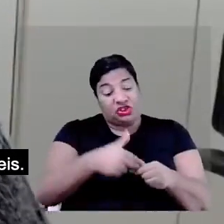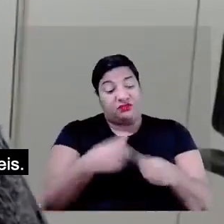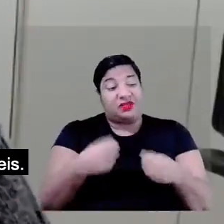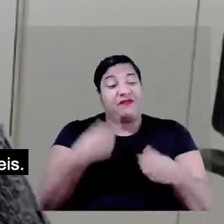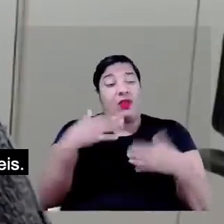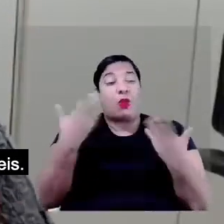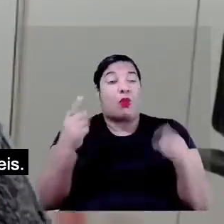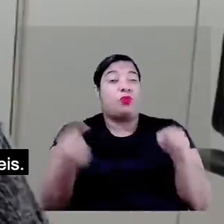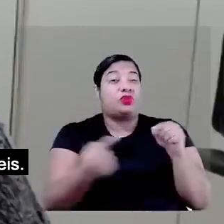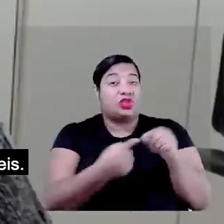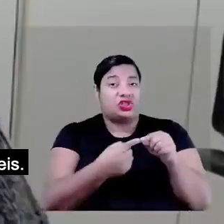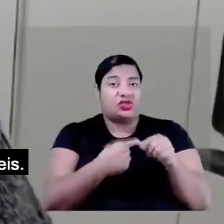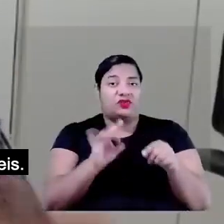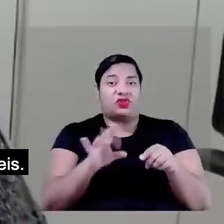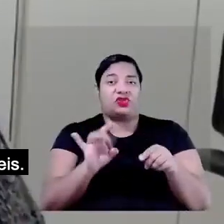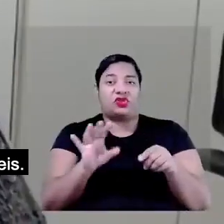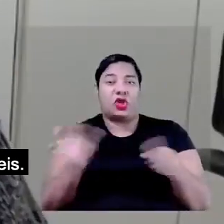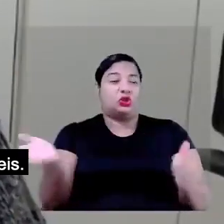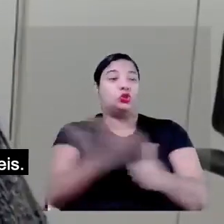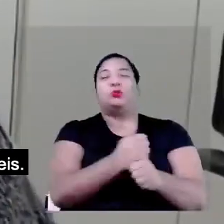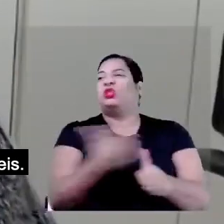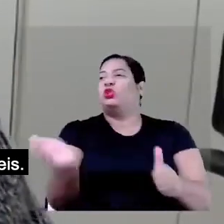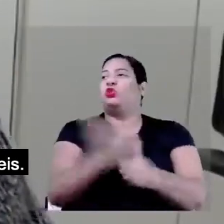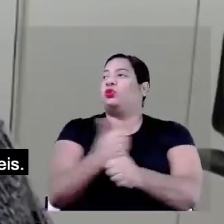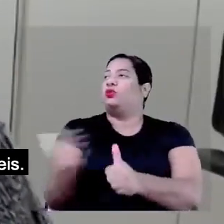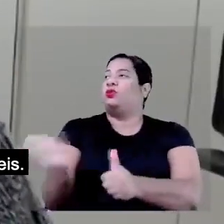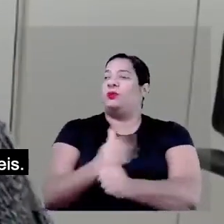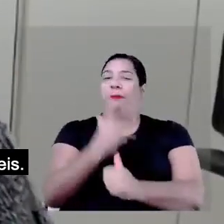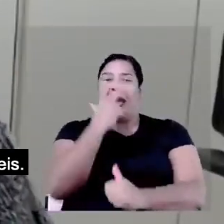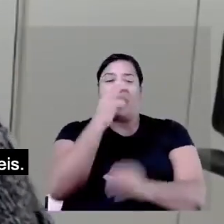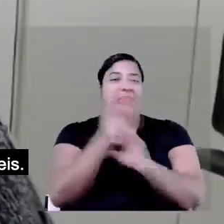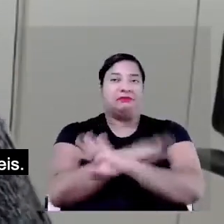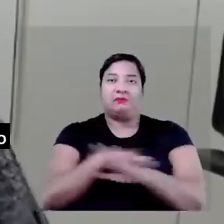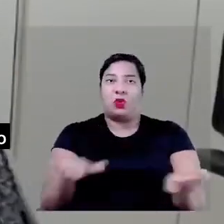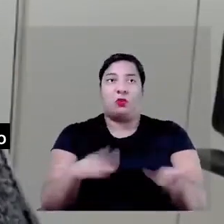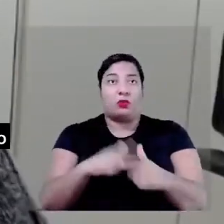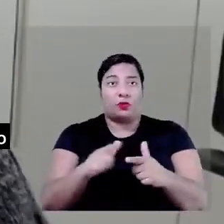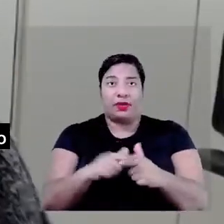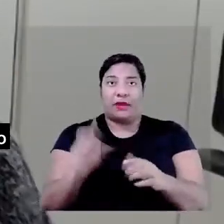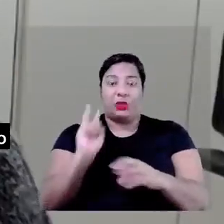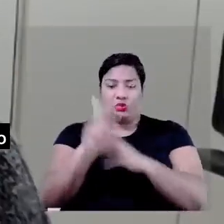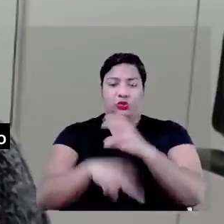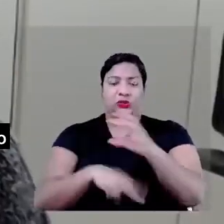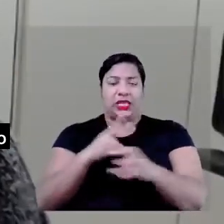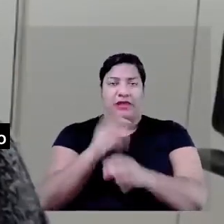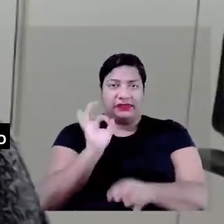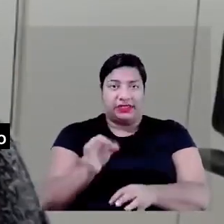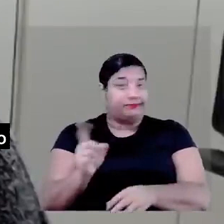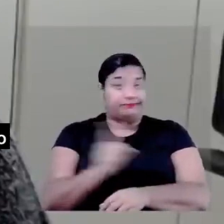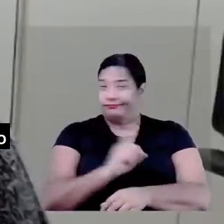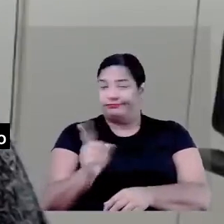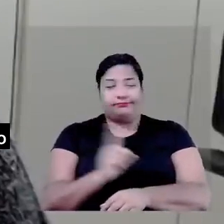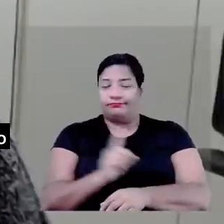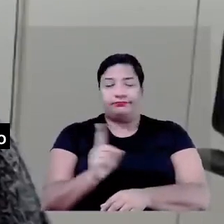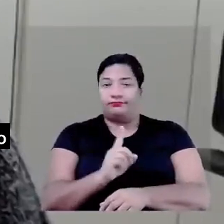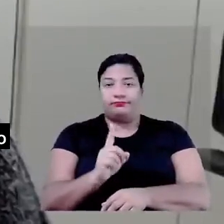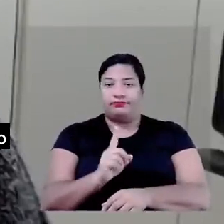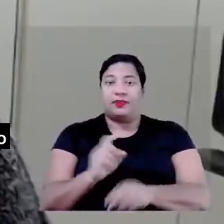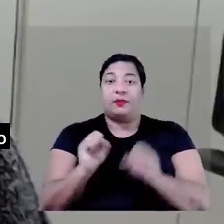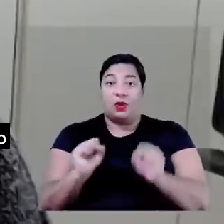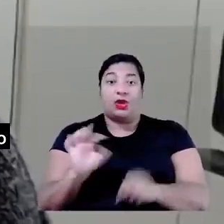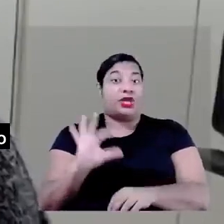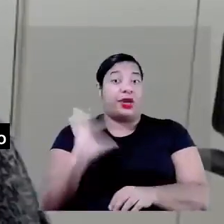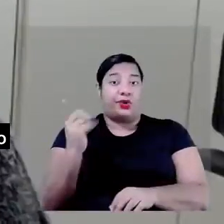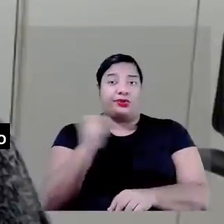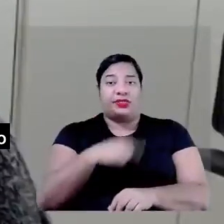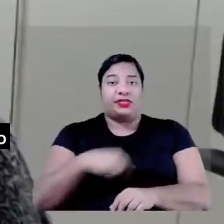e não simplesmente fazer substituições que parecem ser sustentáveis, senão a gente corre, inclusive, o risco de cair na questão